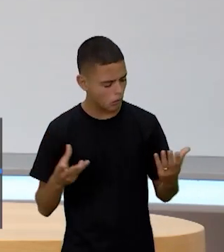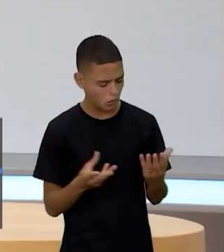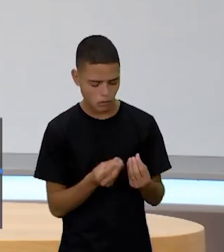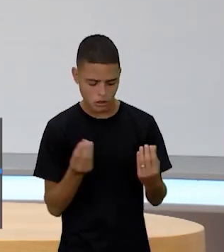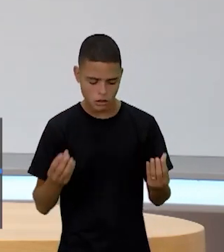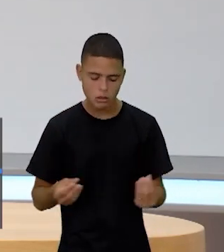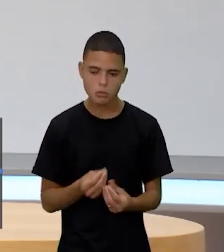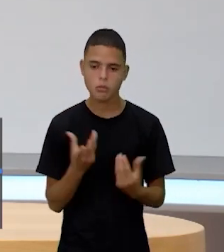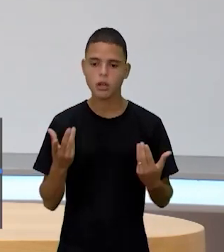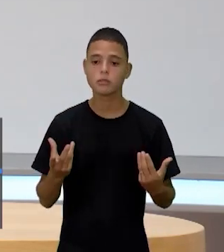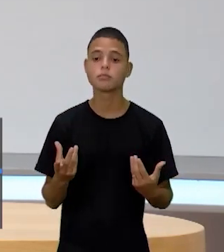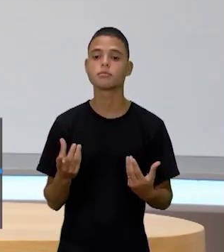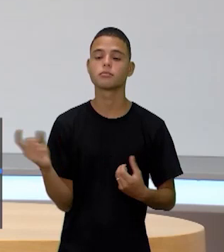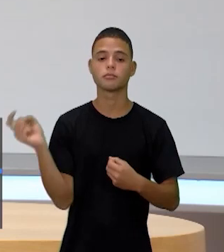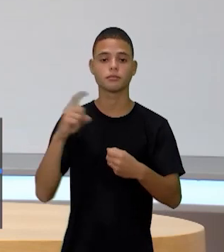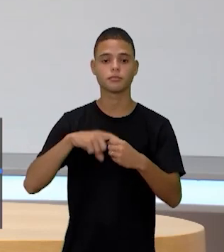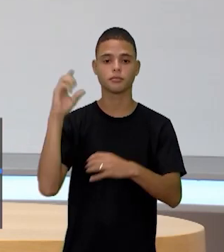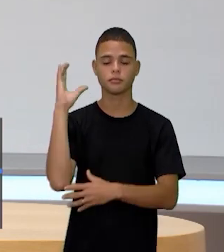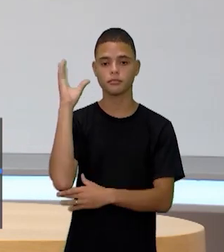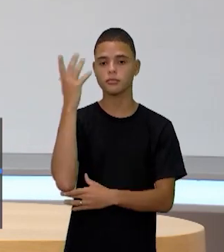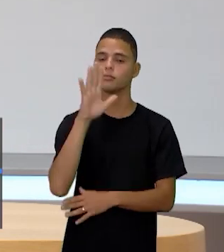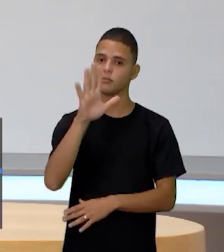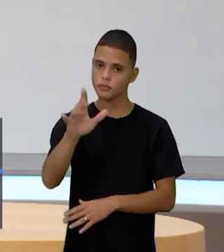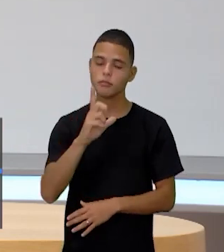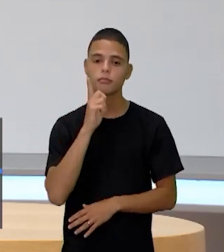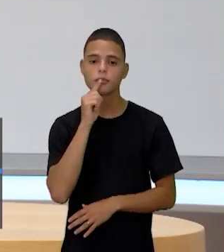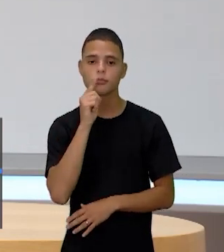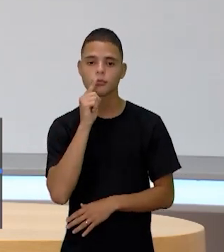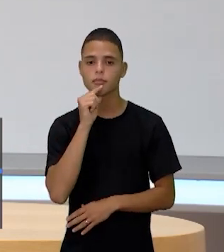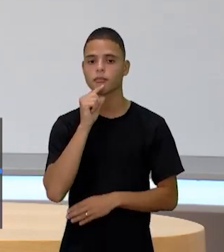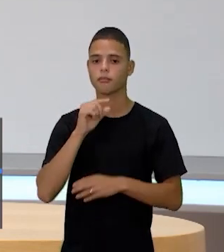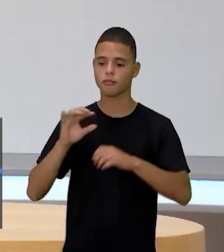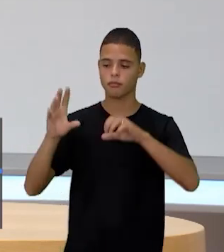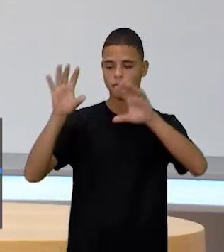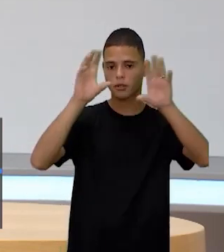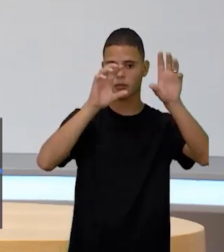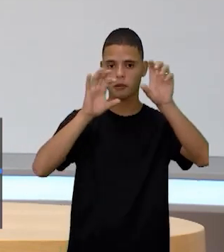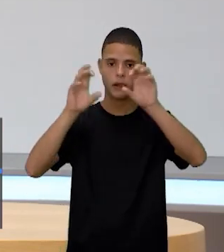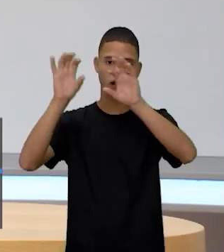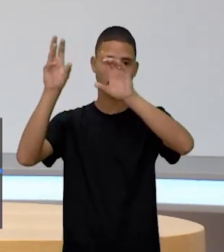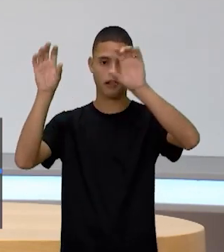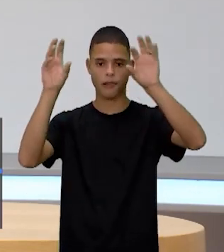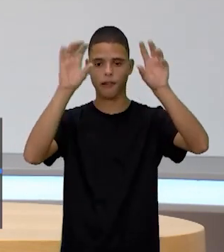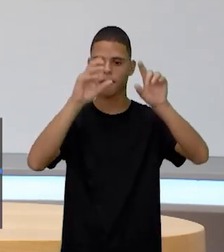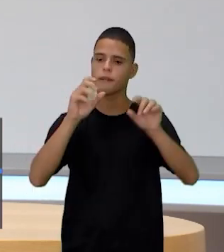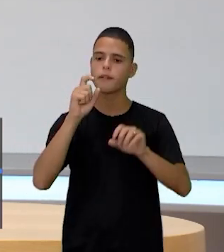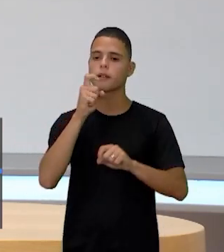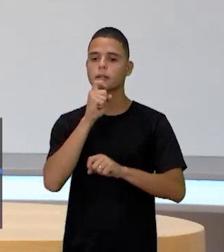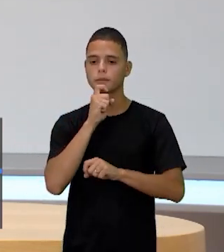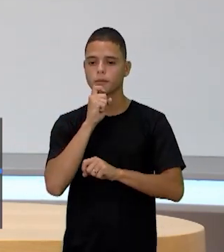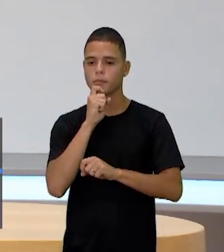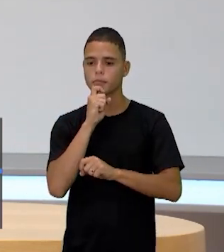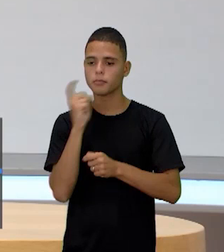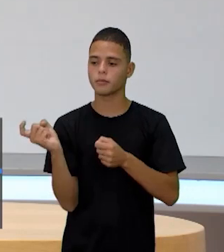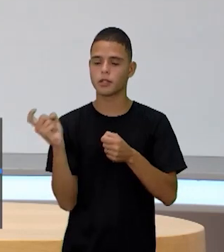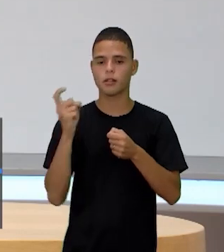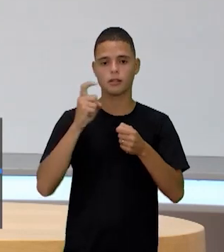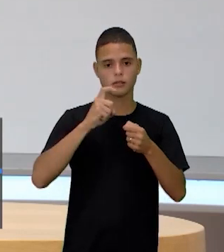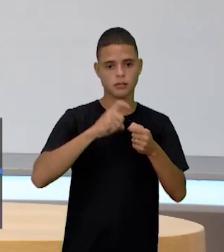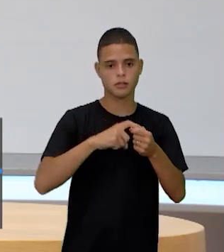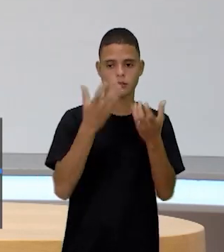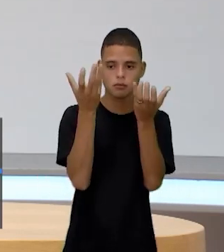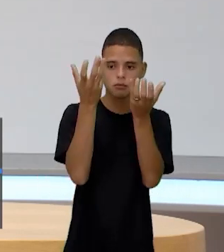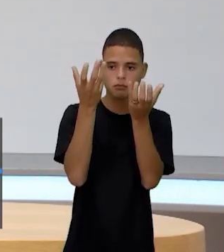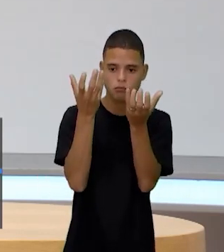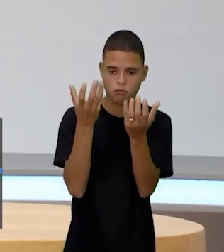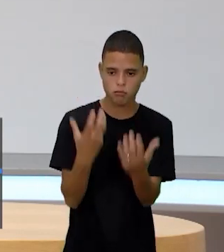estado inicial de árvore. Mas a água, se ela estiver evaporando e eu colocar numa superfície fria, ela vai condensar